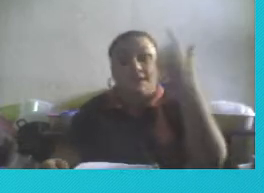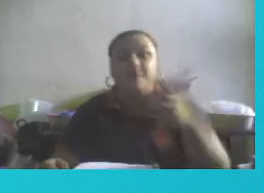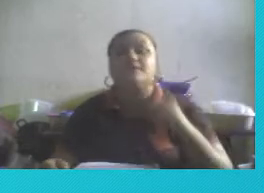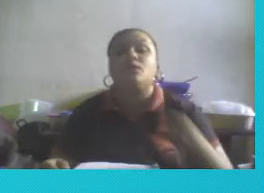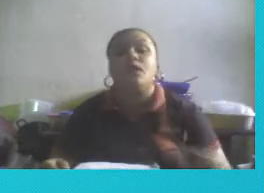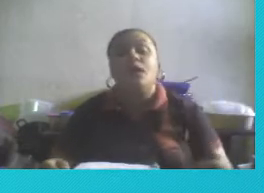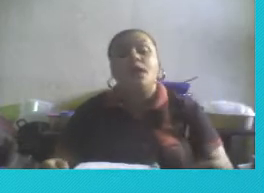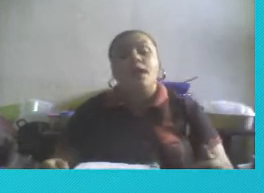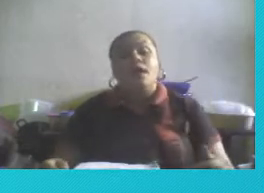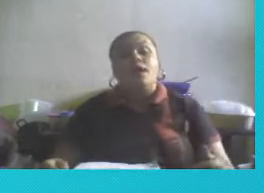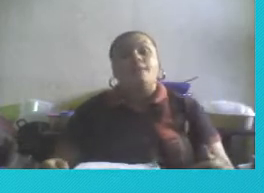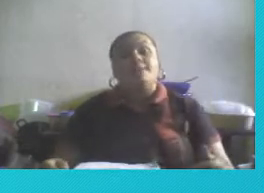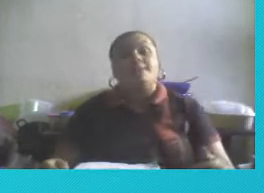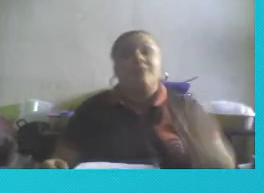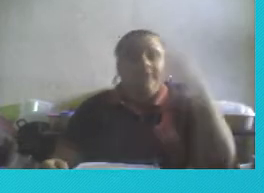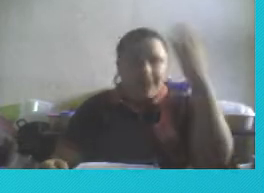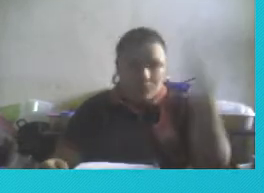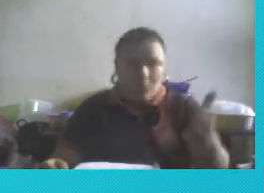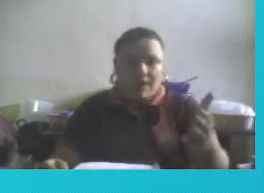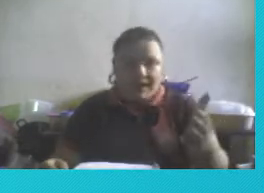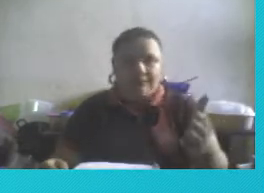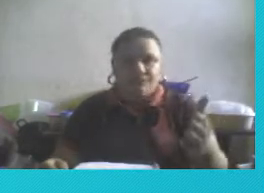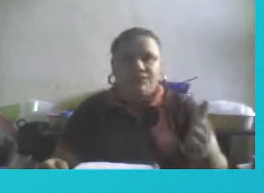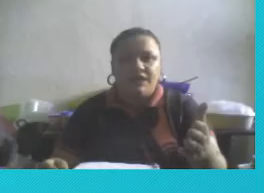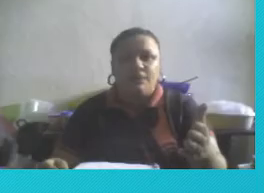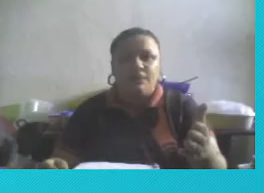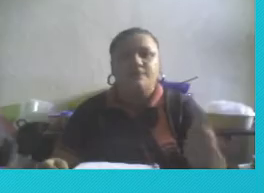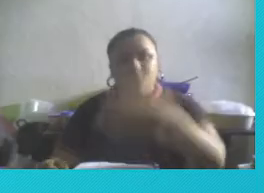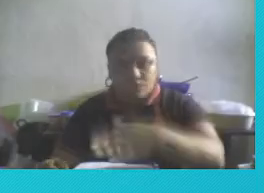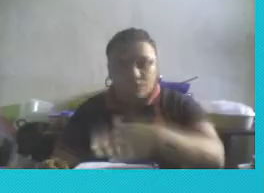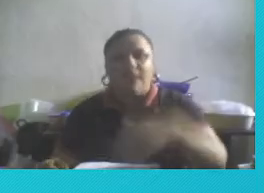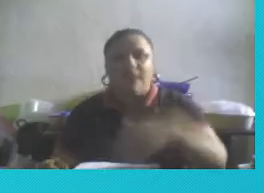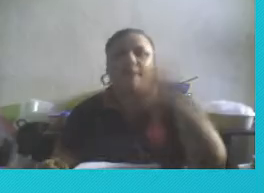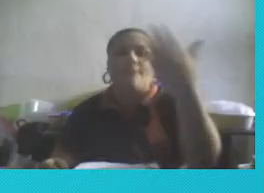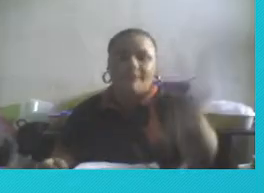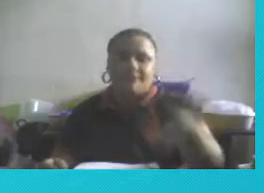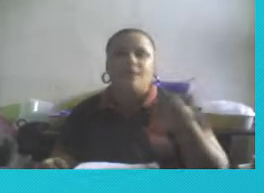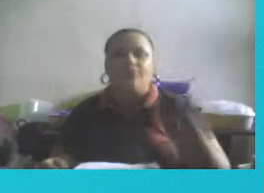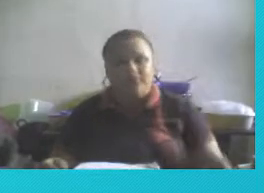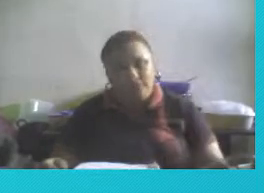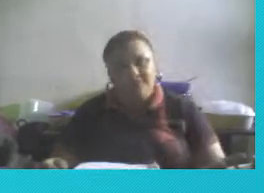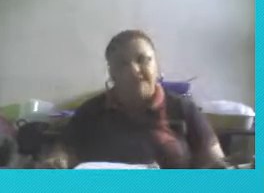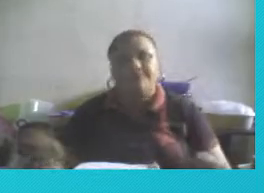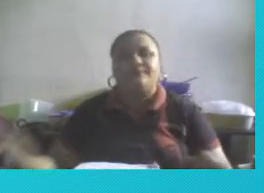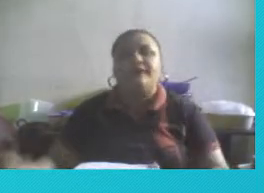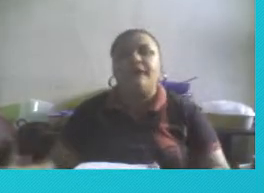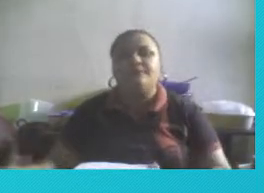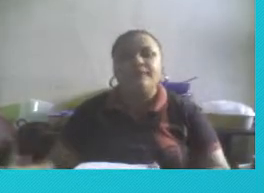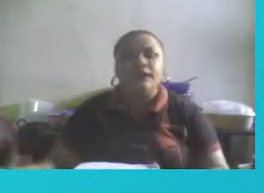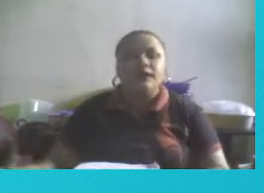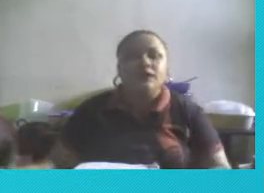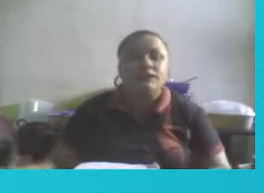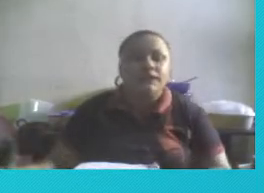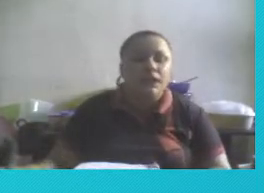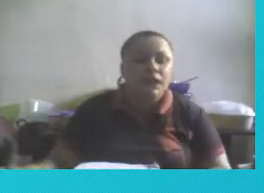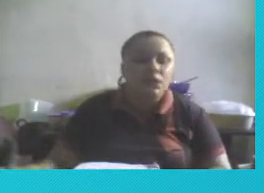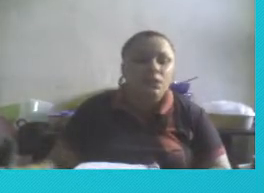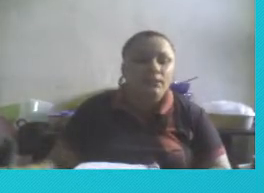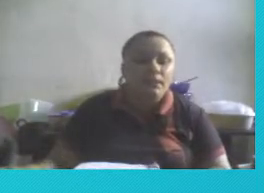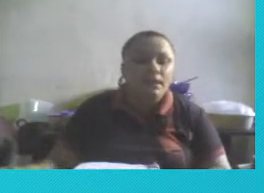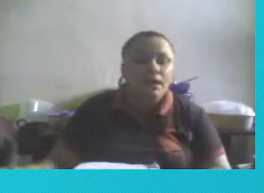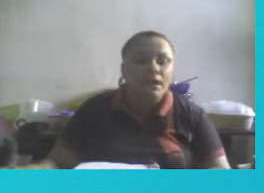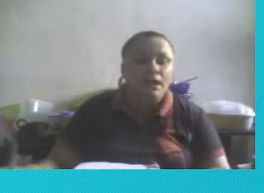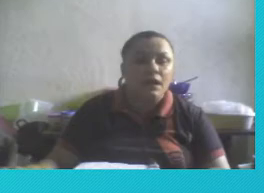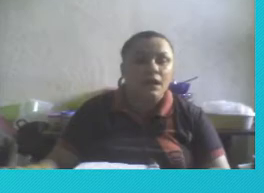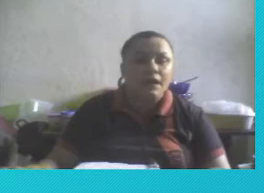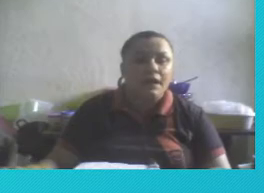a internação, primeiro, com a graça de Deus, segundo ela, podem salvar sua vida, tá? Então,